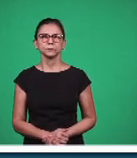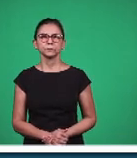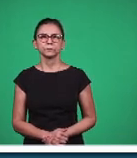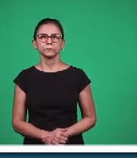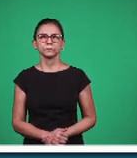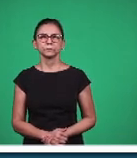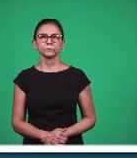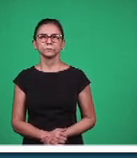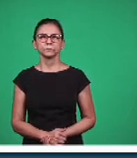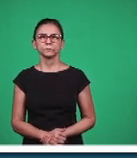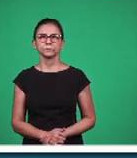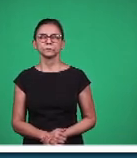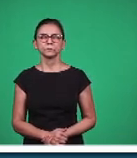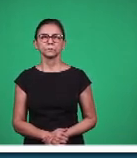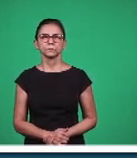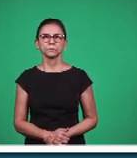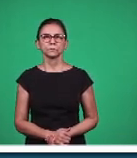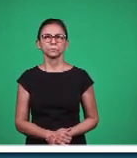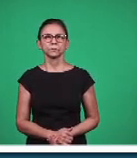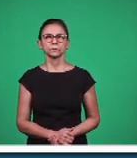Amém.